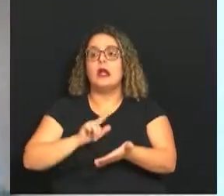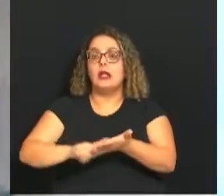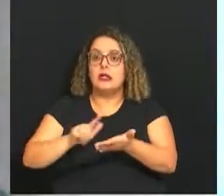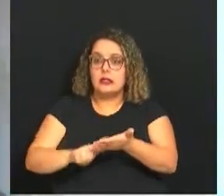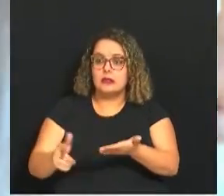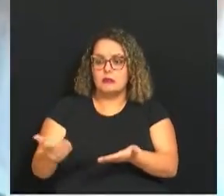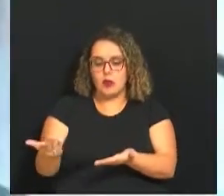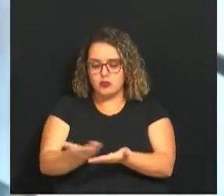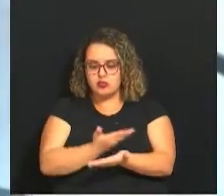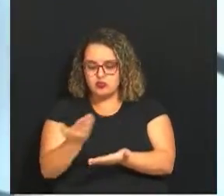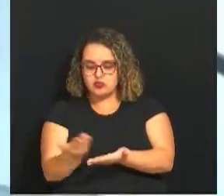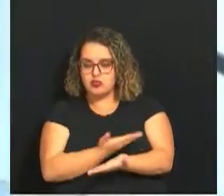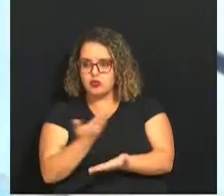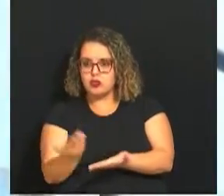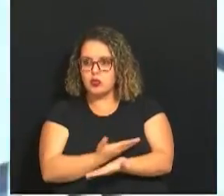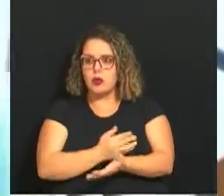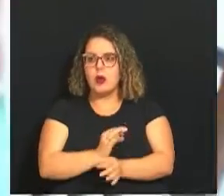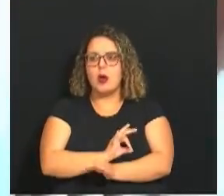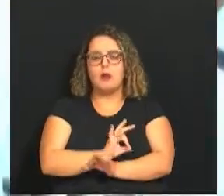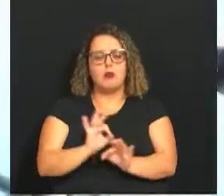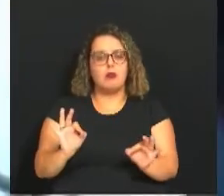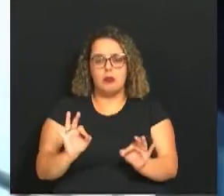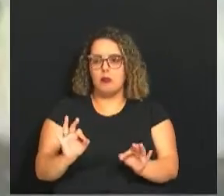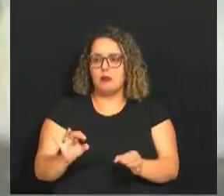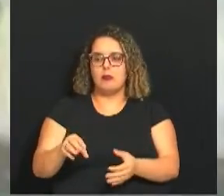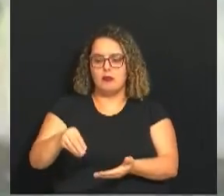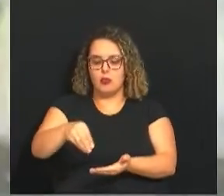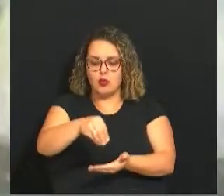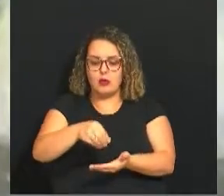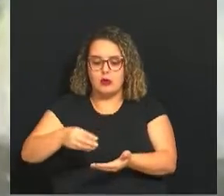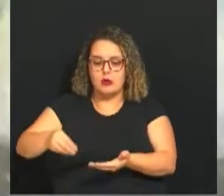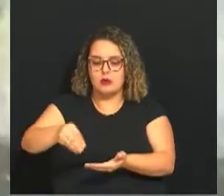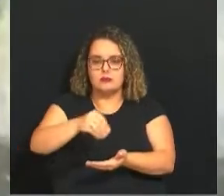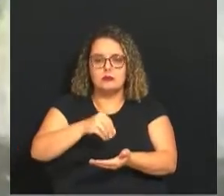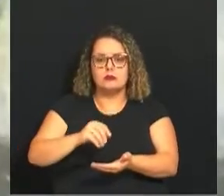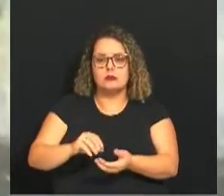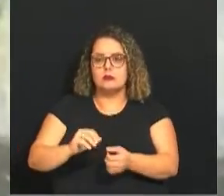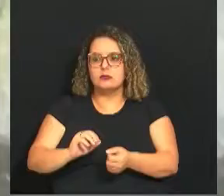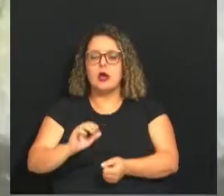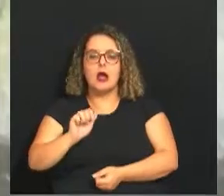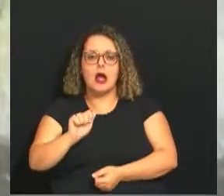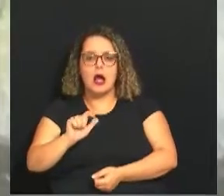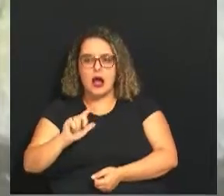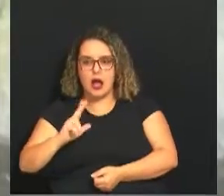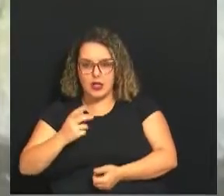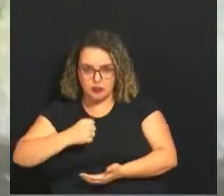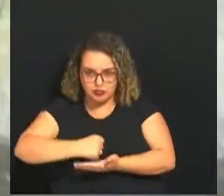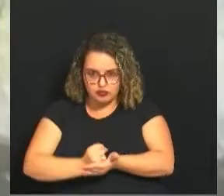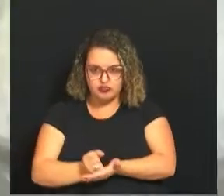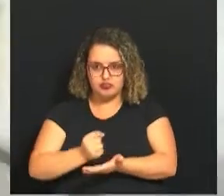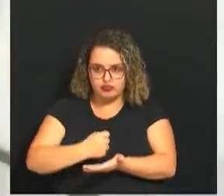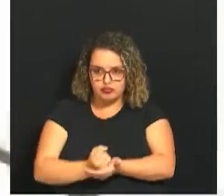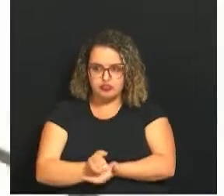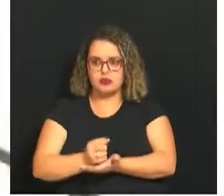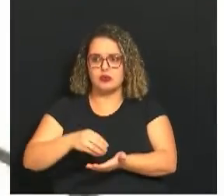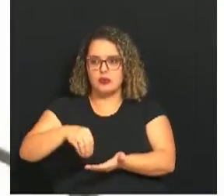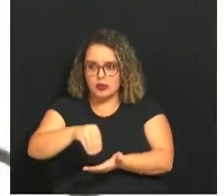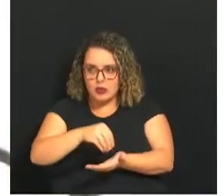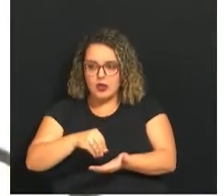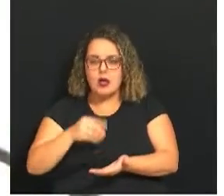ela, já deixa no pronto. Aí põe um limãozinho, põe um temperinho normal, alho, não muito tempero para não tirar o gosto do peixe,